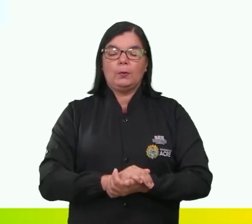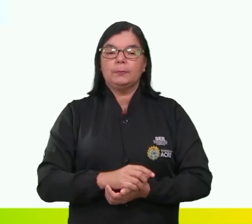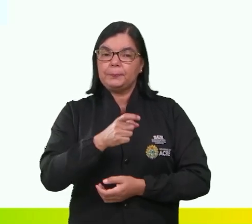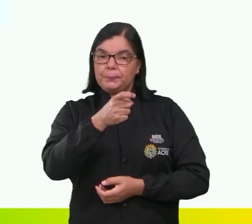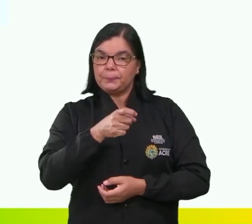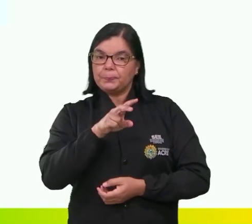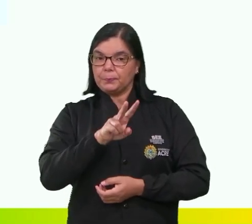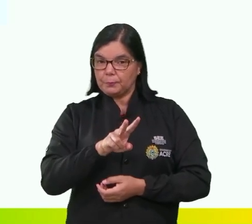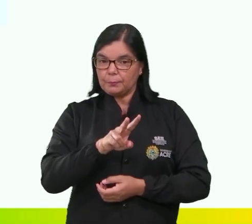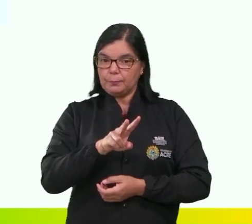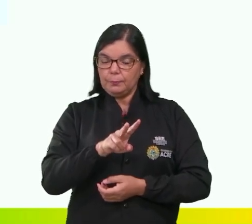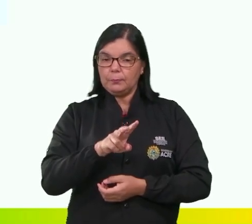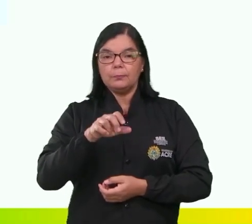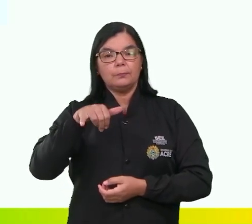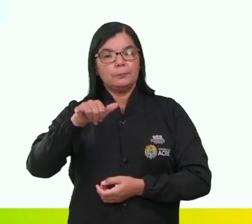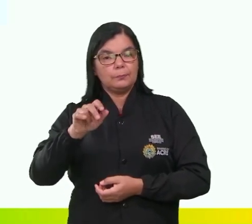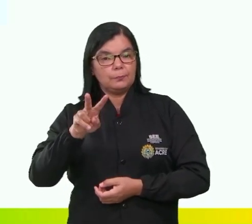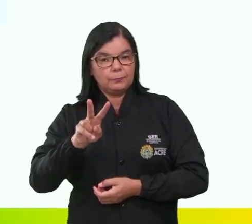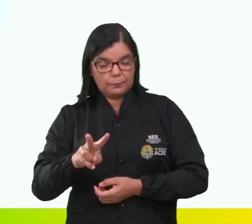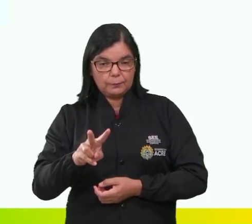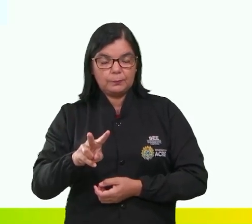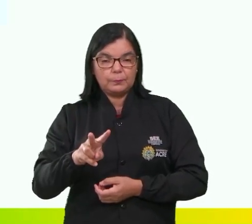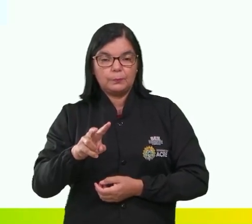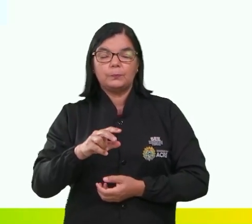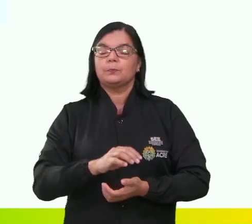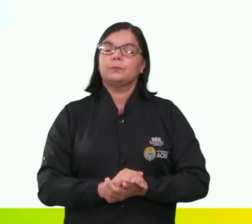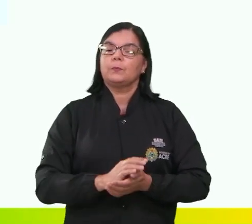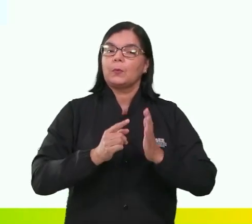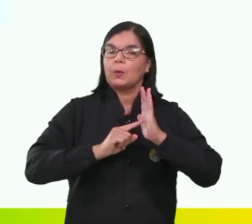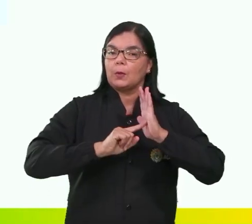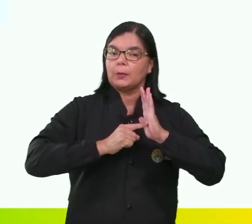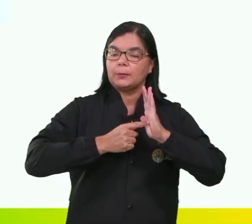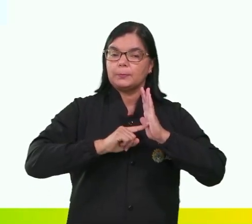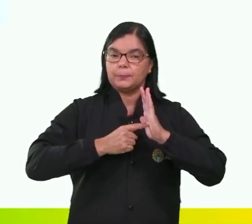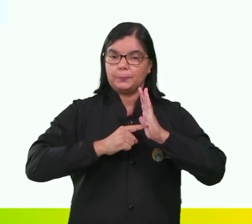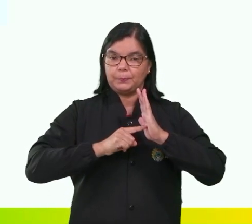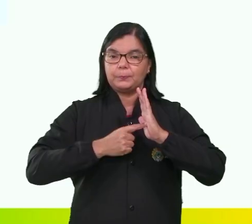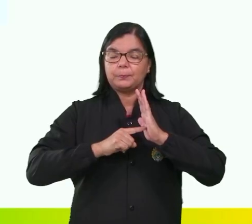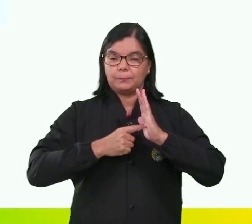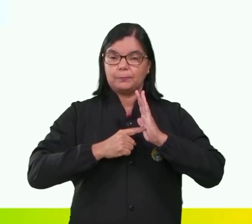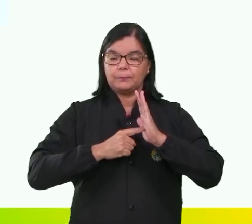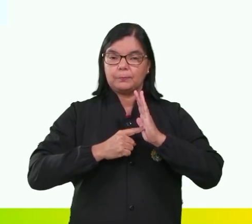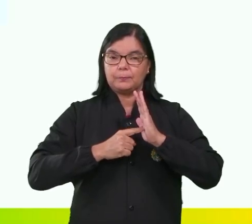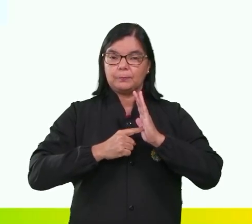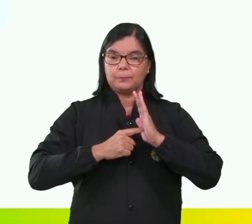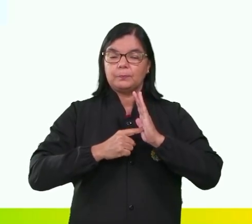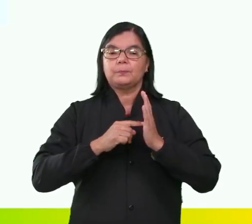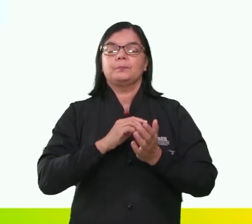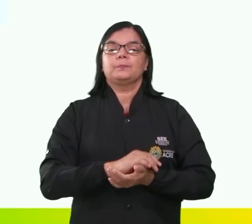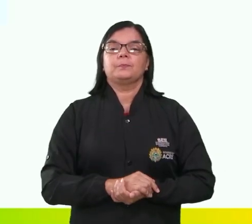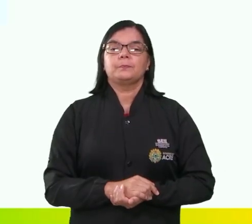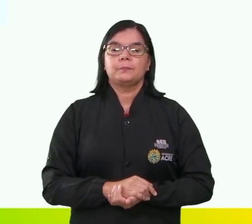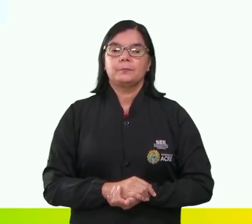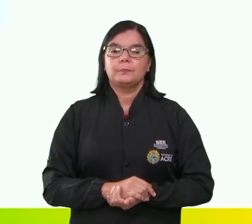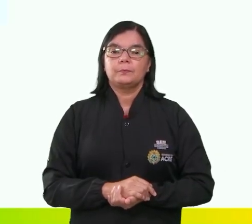X vértice e o Y vértice, que são os pontos, na verdade são as coordenadas do ponto de mínimo ou de